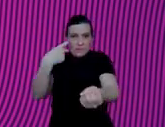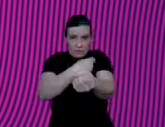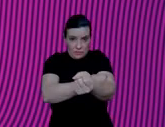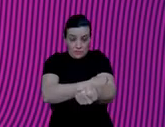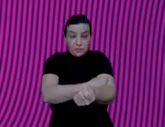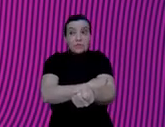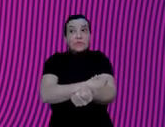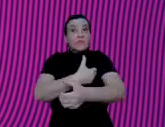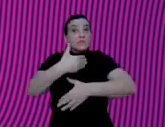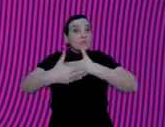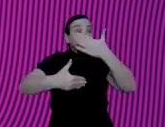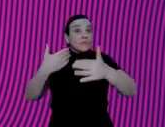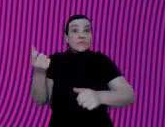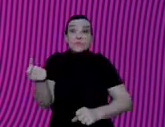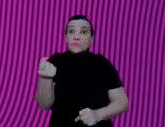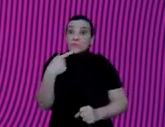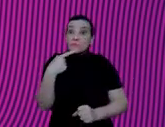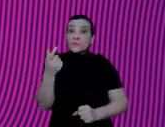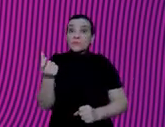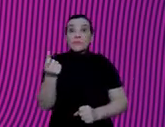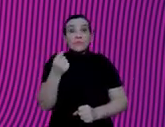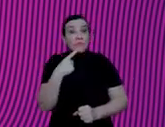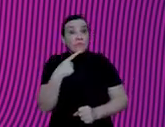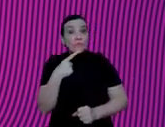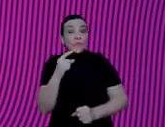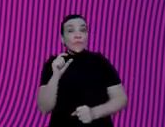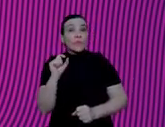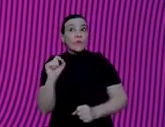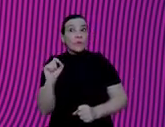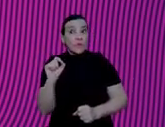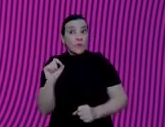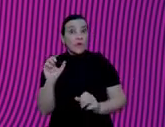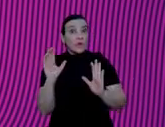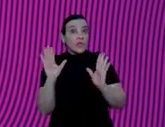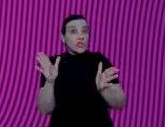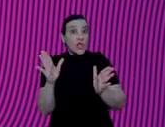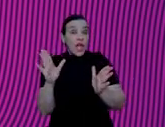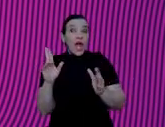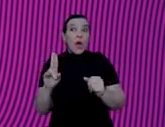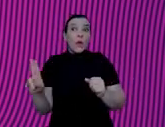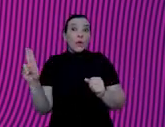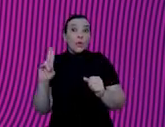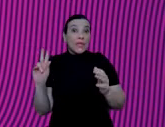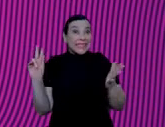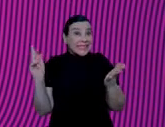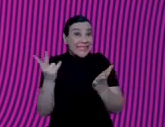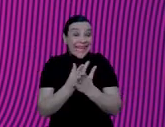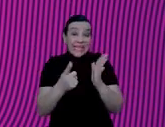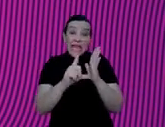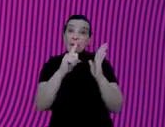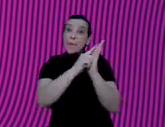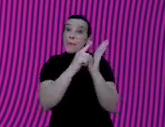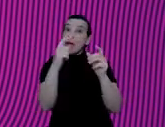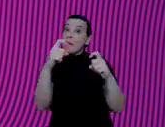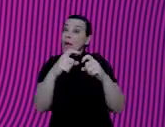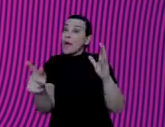opioides medicamentosos usados irregularmente, ou seja, sem uma prescrição médica, né, hoje